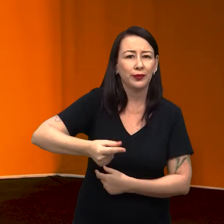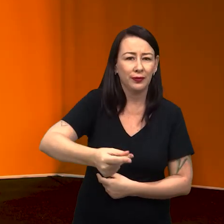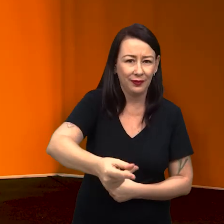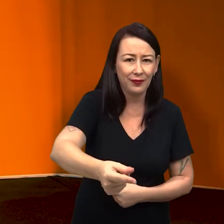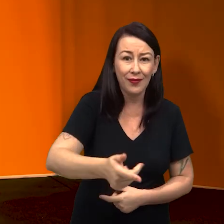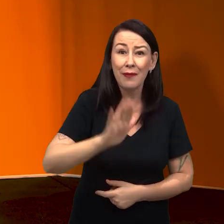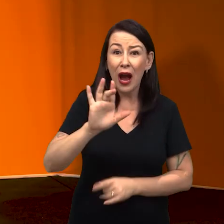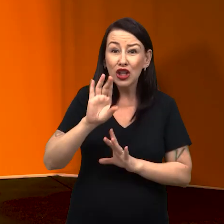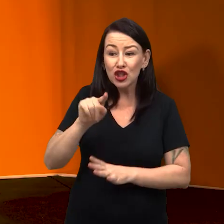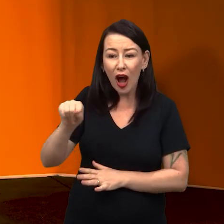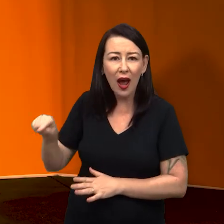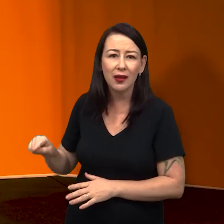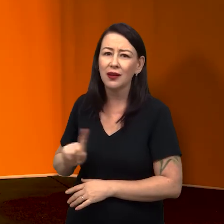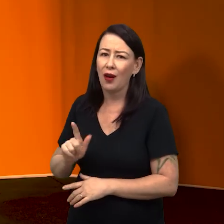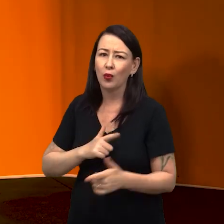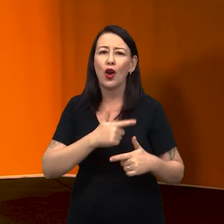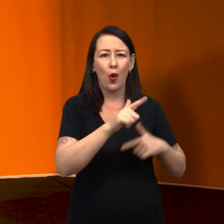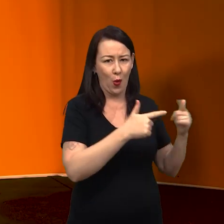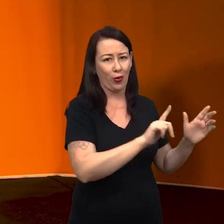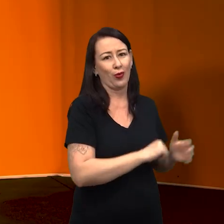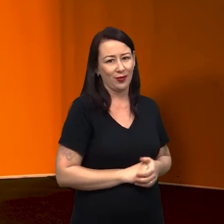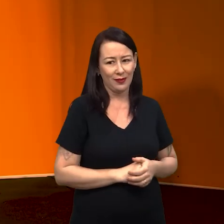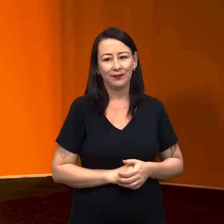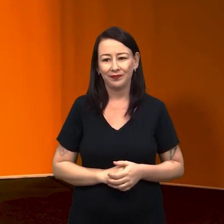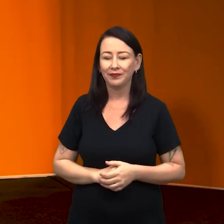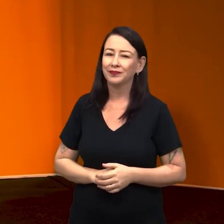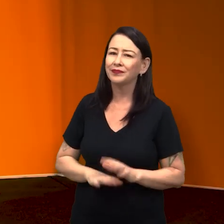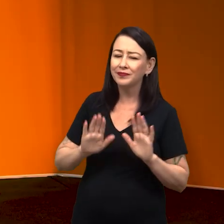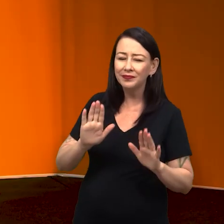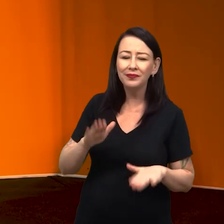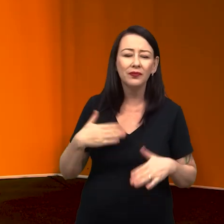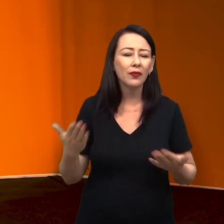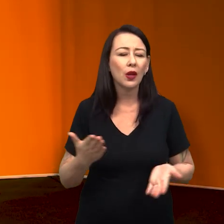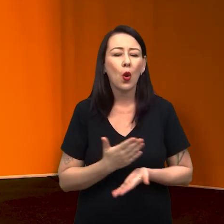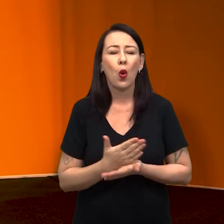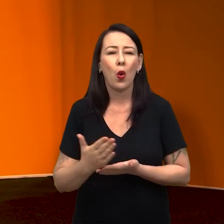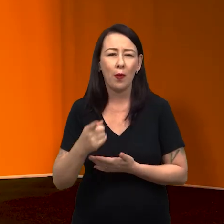Eu tenho uma pesquisa, porque quando começaram, né, a surgir